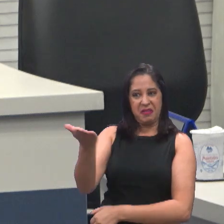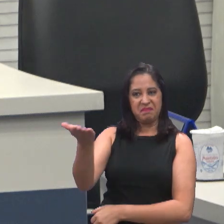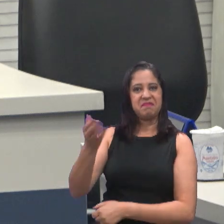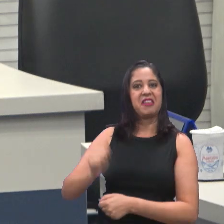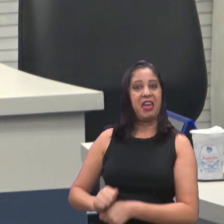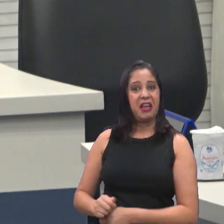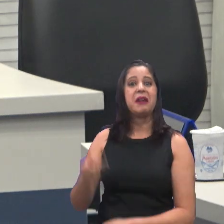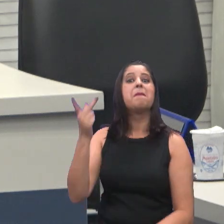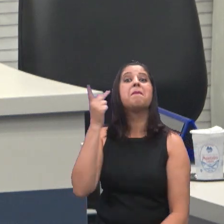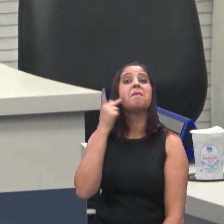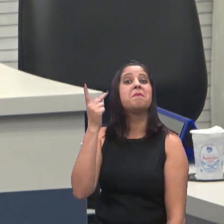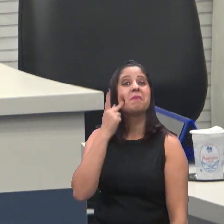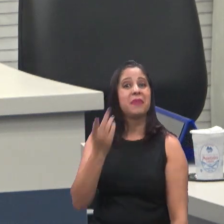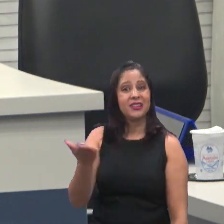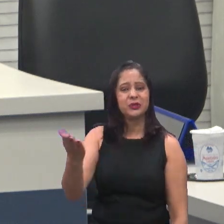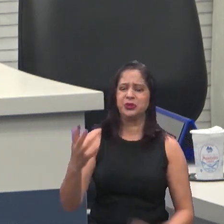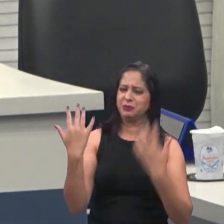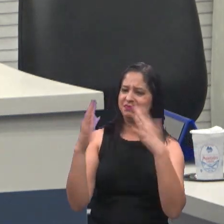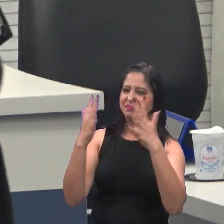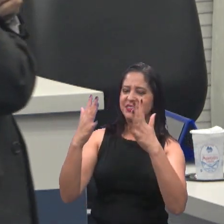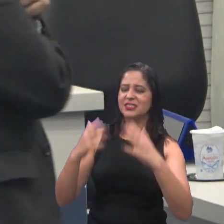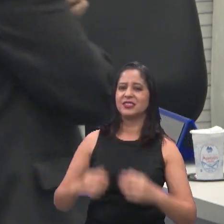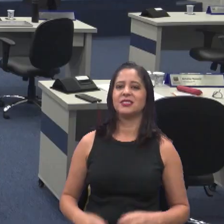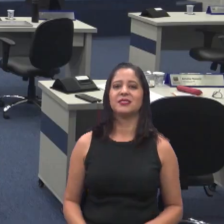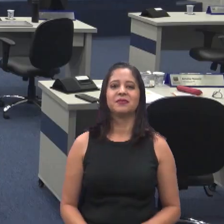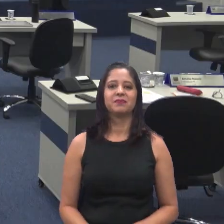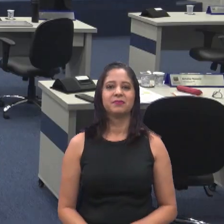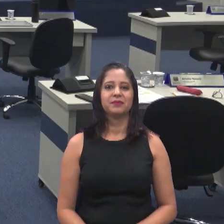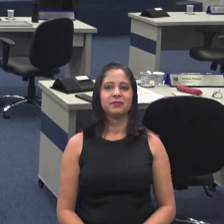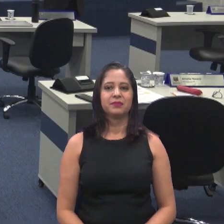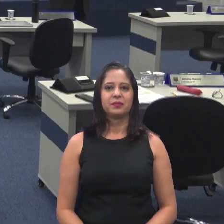vereador Rafael Pascucci. Parabéns.